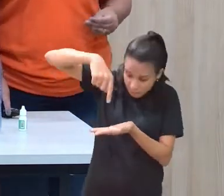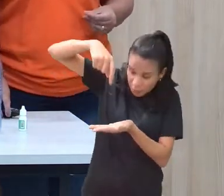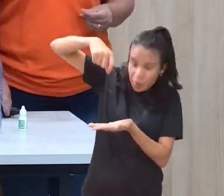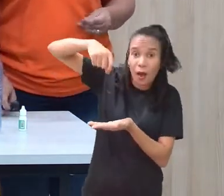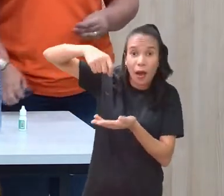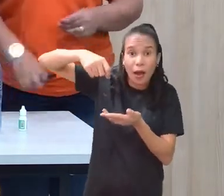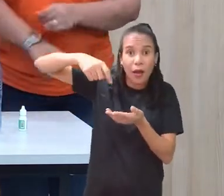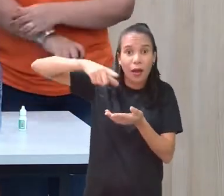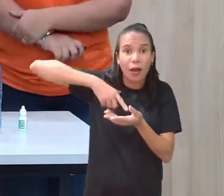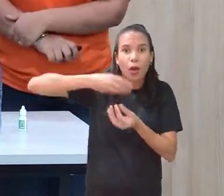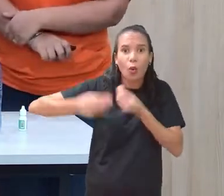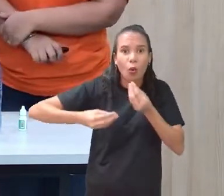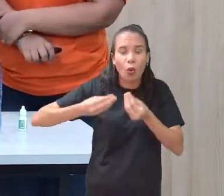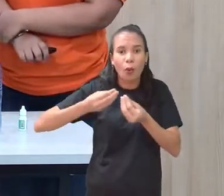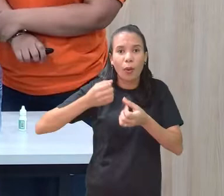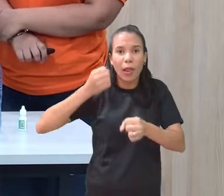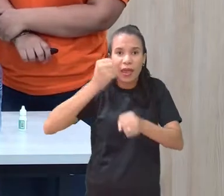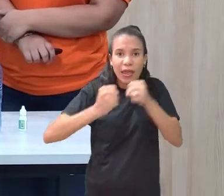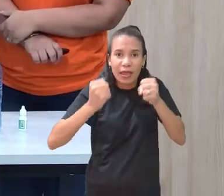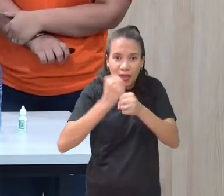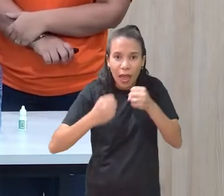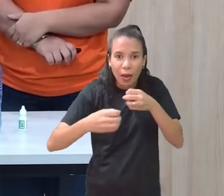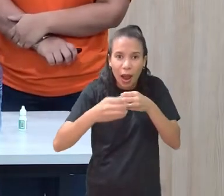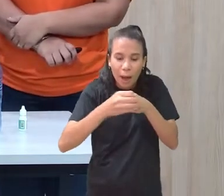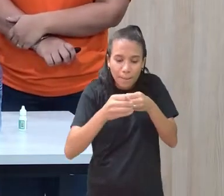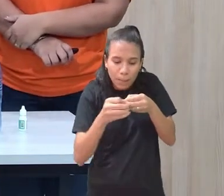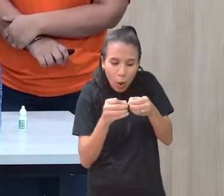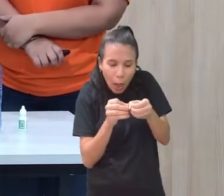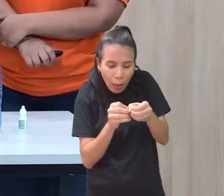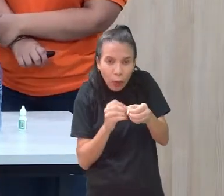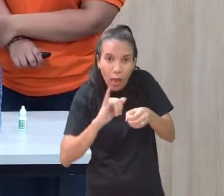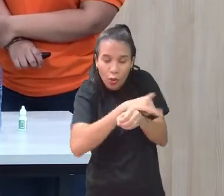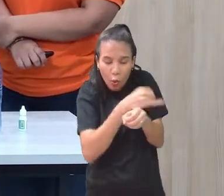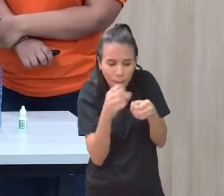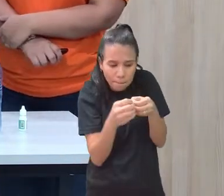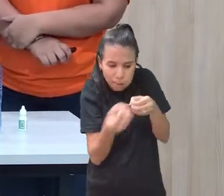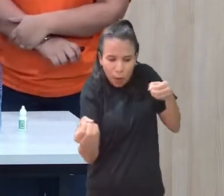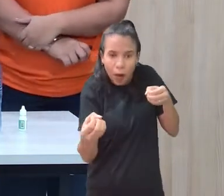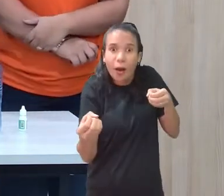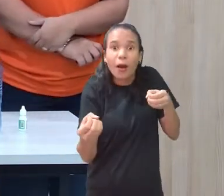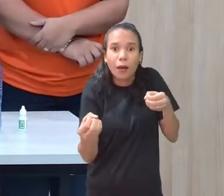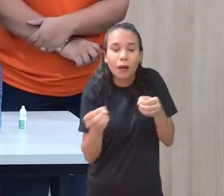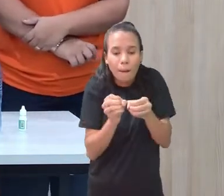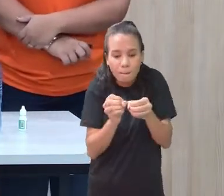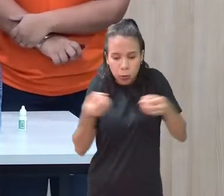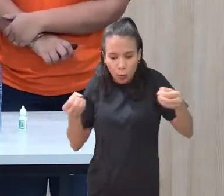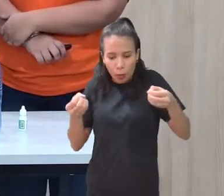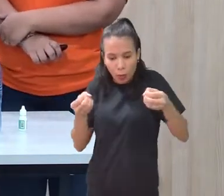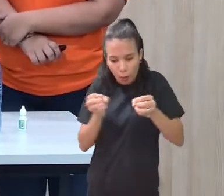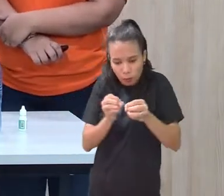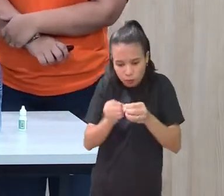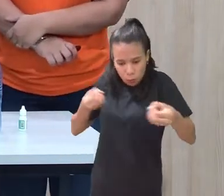leite, ele está quebrando as moléculas aí de gordura, está separando tudo.